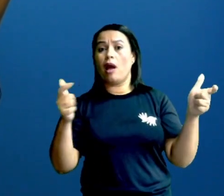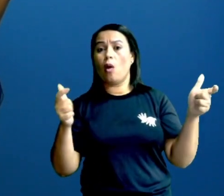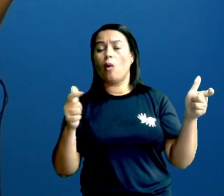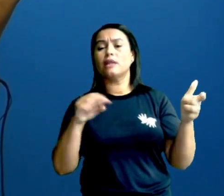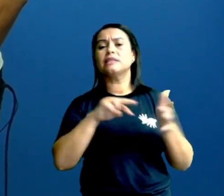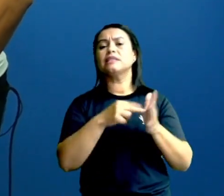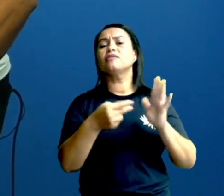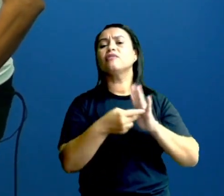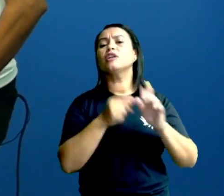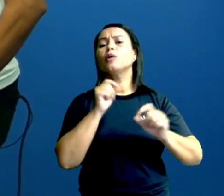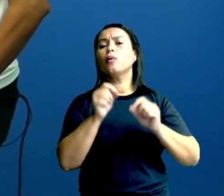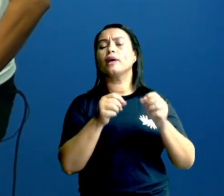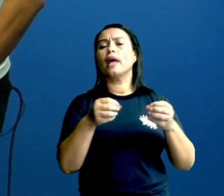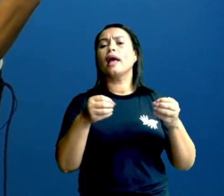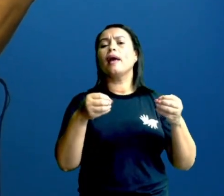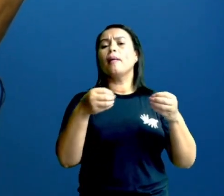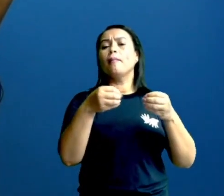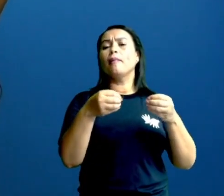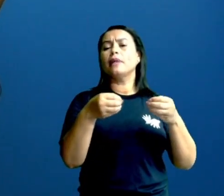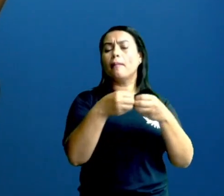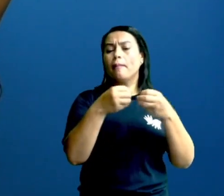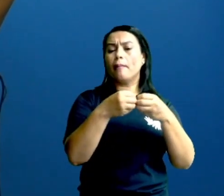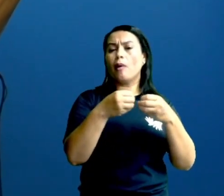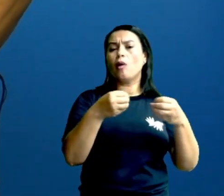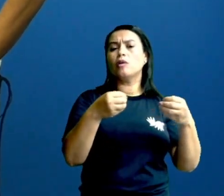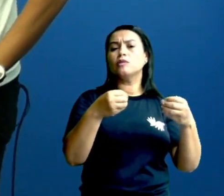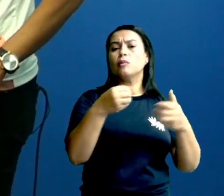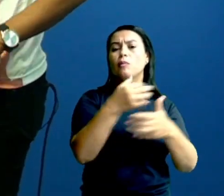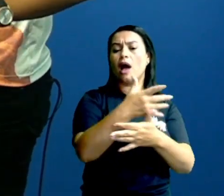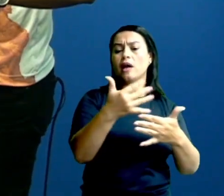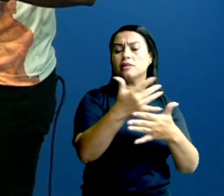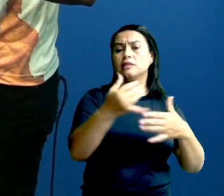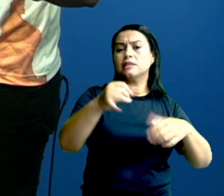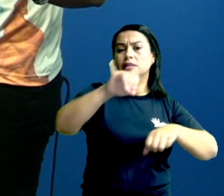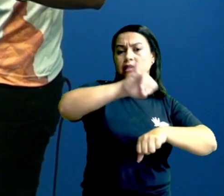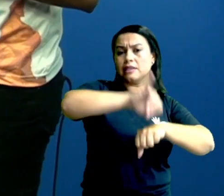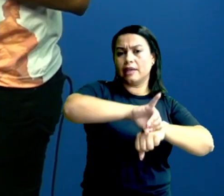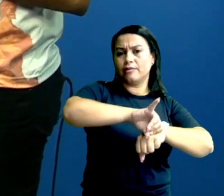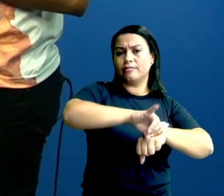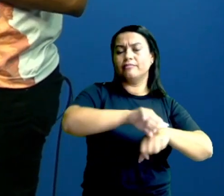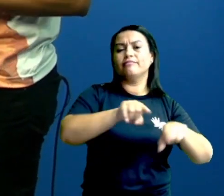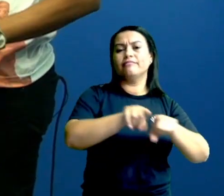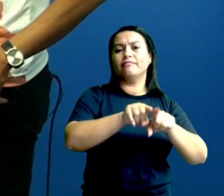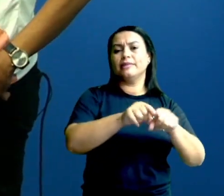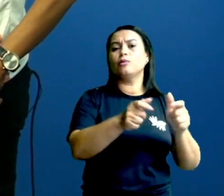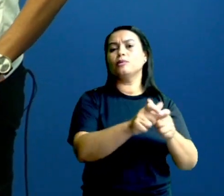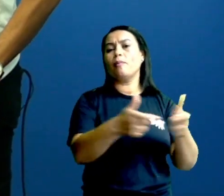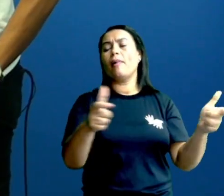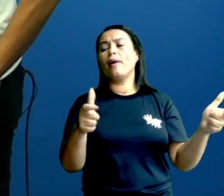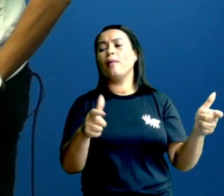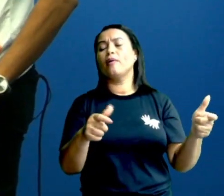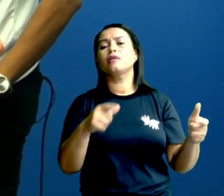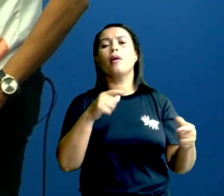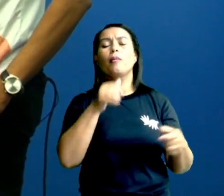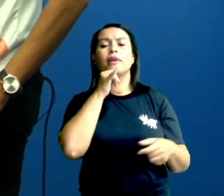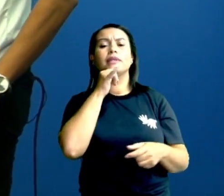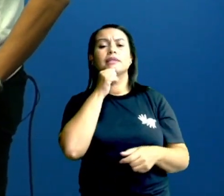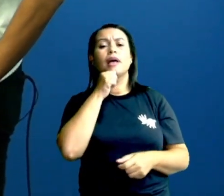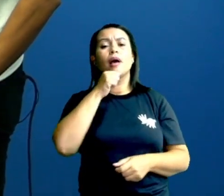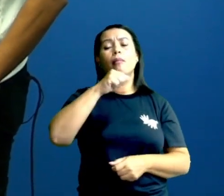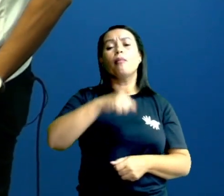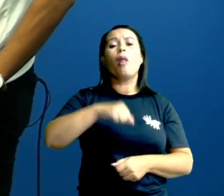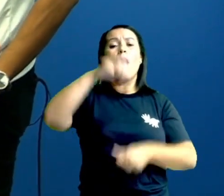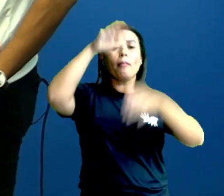demográficas vão estar sempre próximo aos grandes centros né urbanos e as maiores cidades da região aqui em Manaus